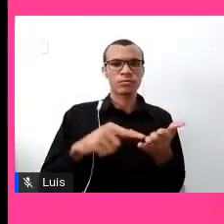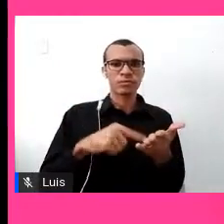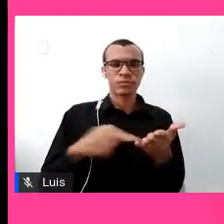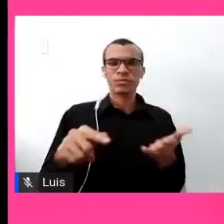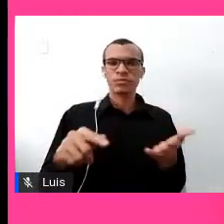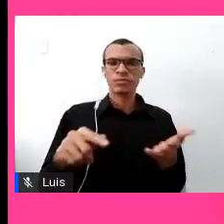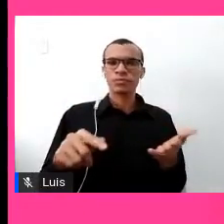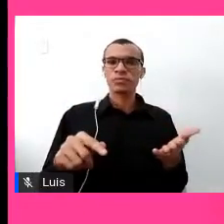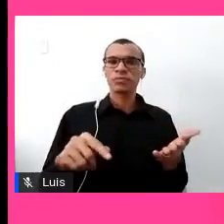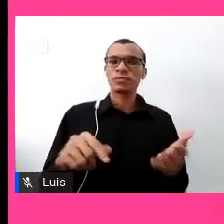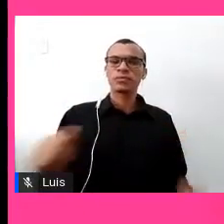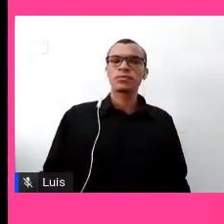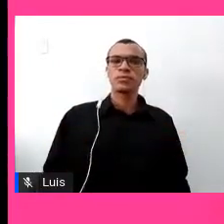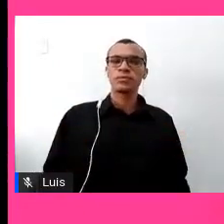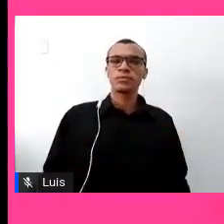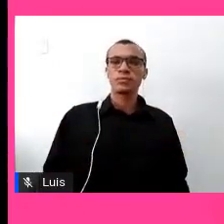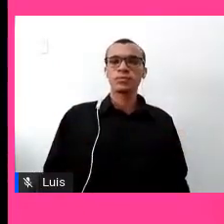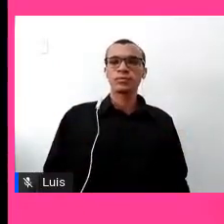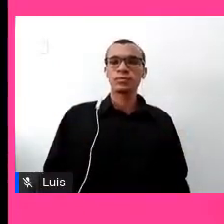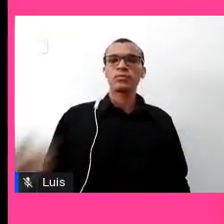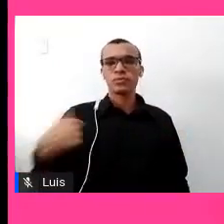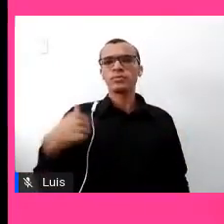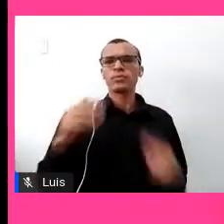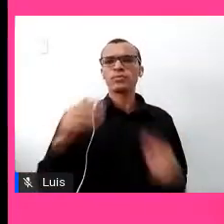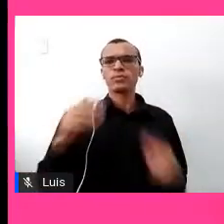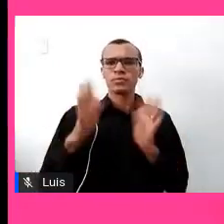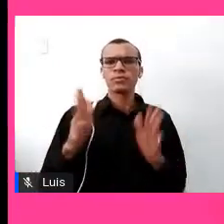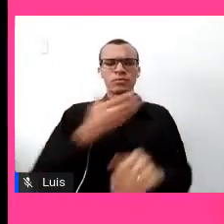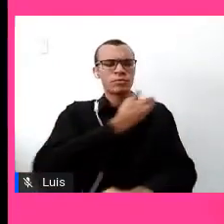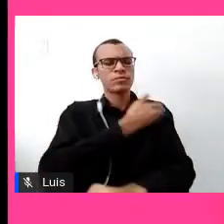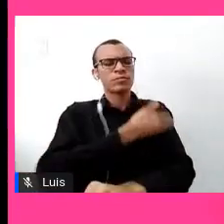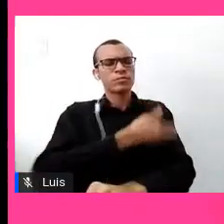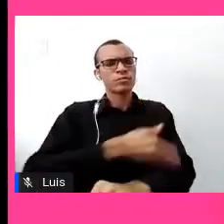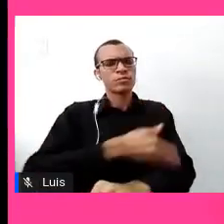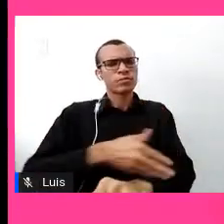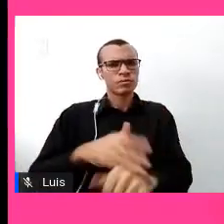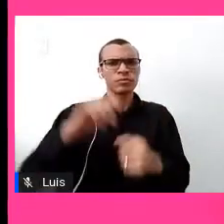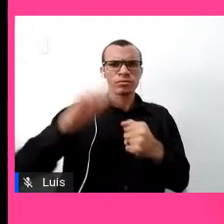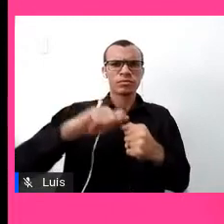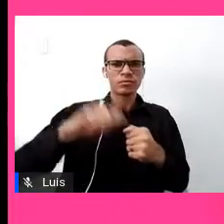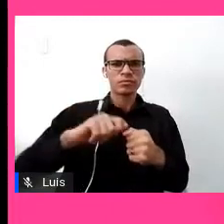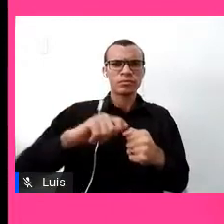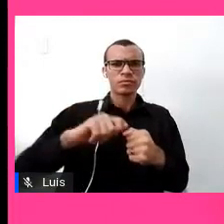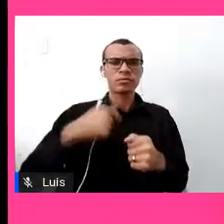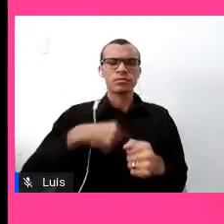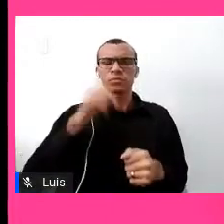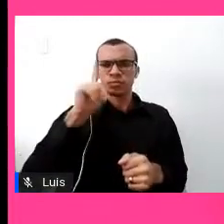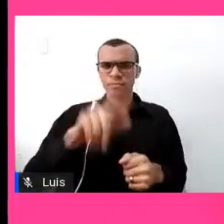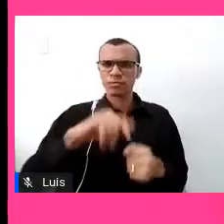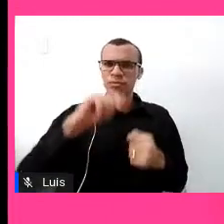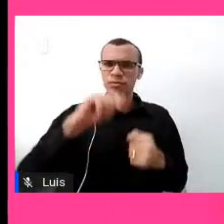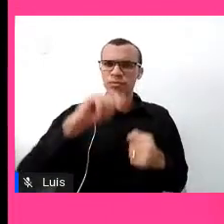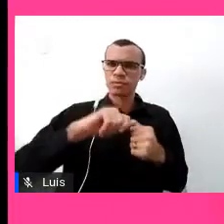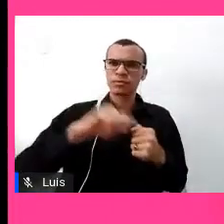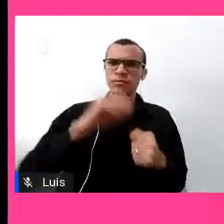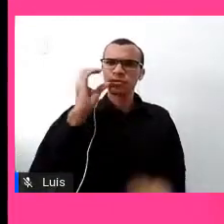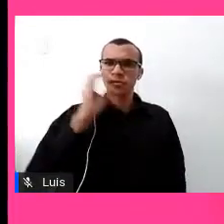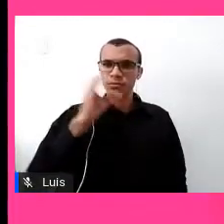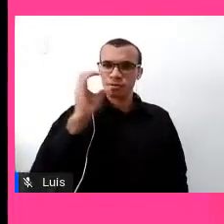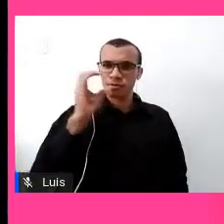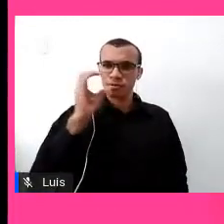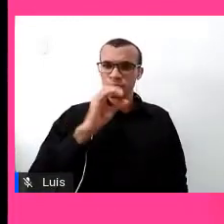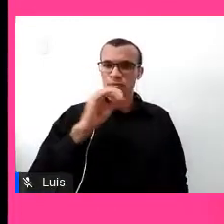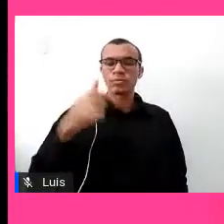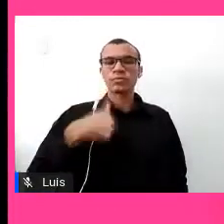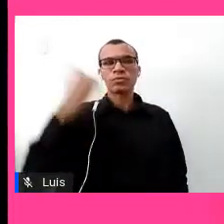No caso, eu já estou bem acostumado a fazer isso, então eu consigo fazer de uma forma rápida. A minha ideia é